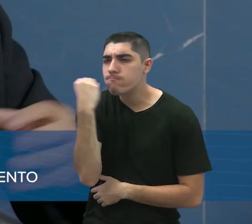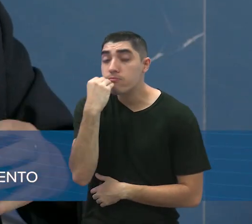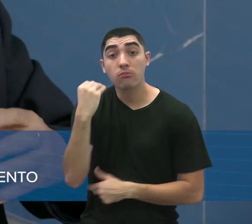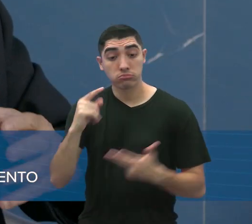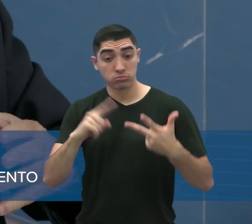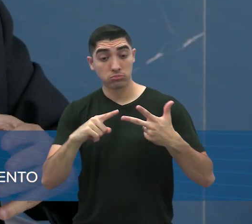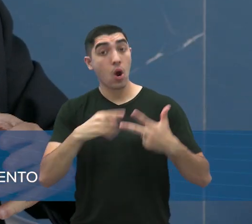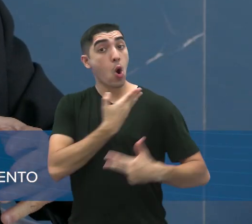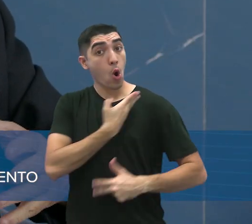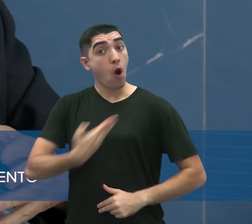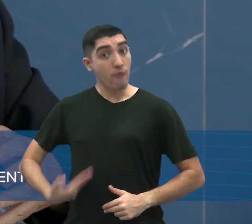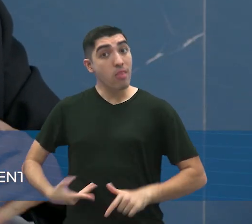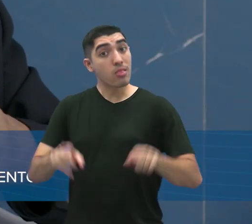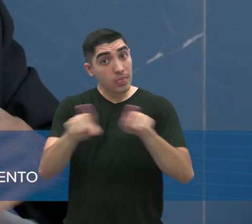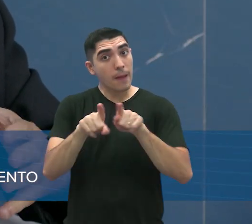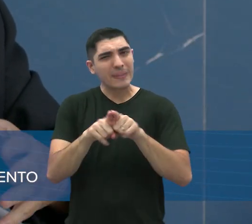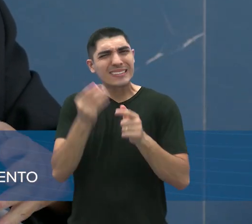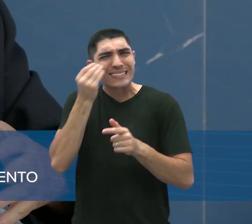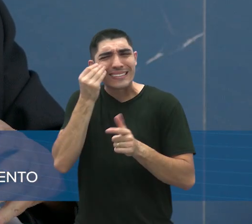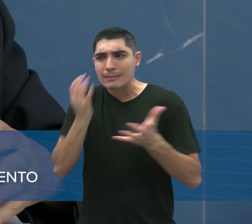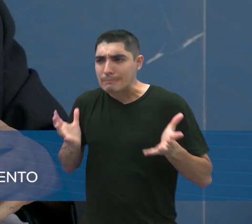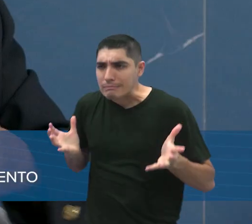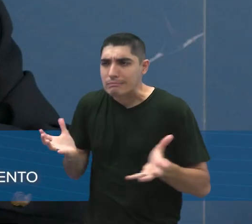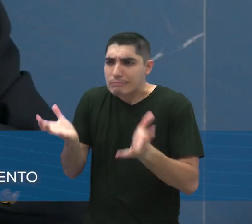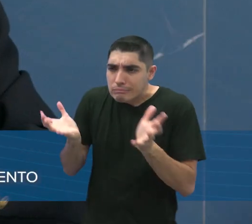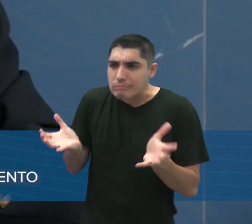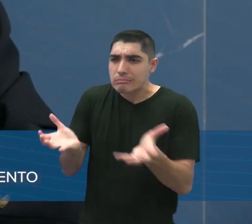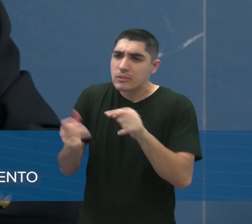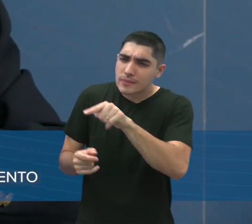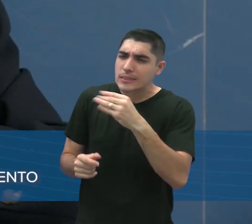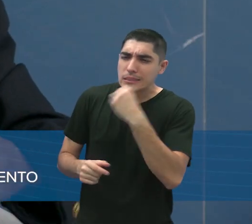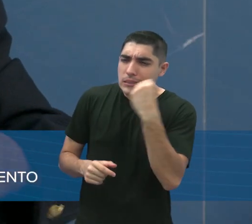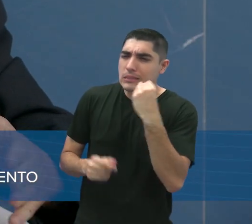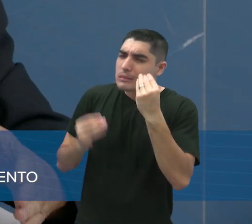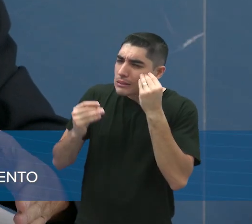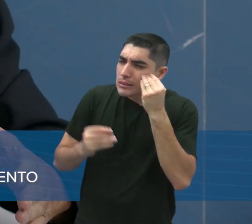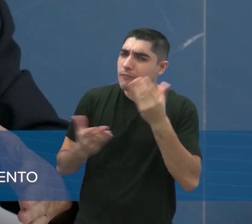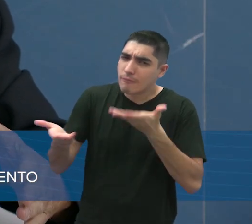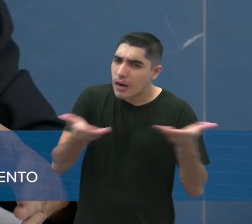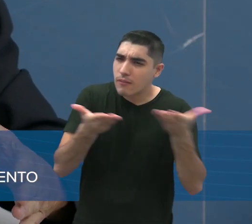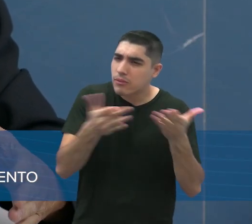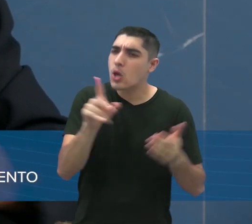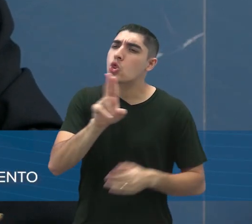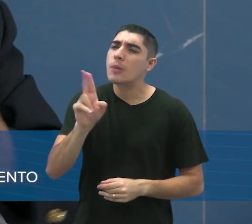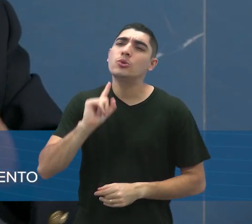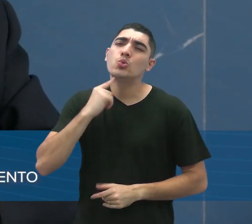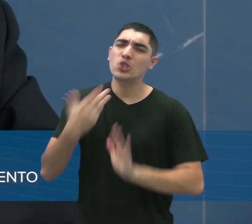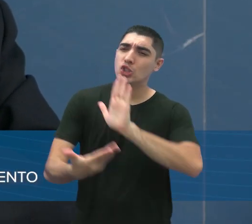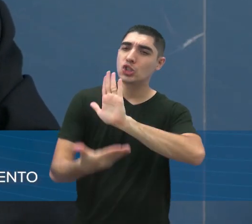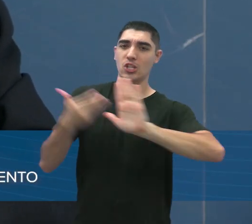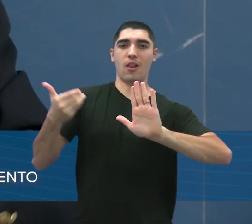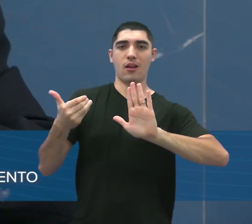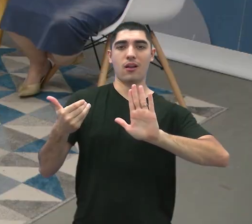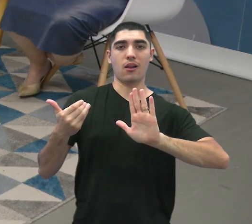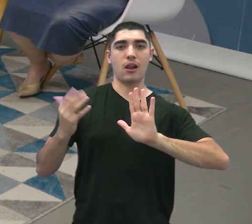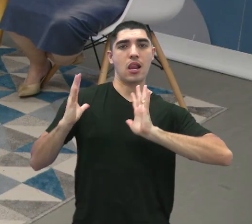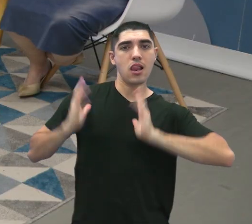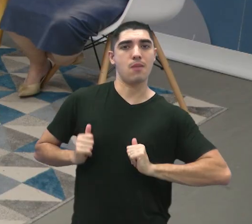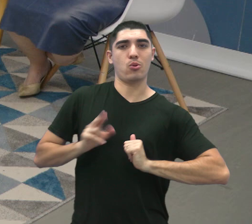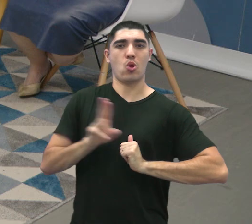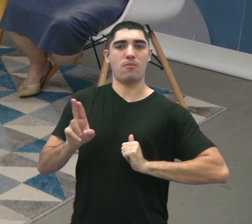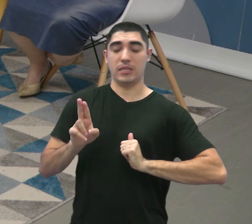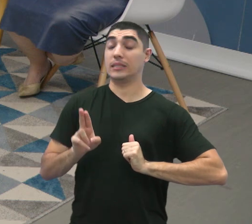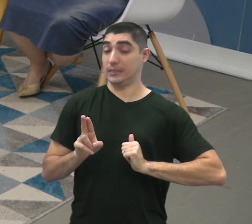próprio governo, com um incentivo para você sair da inadimplência, porque aí você volta. Então,